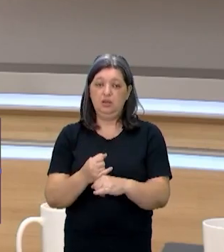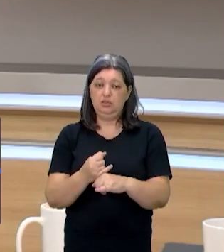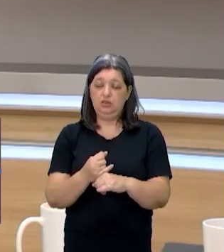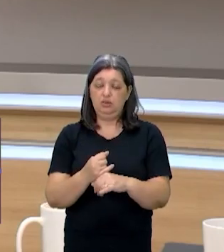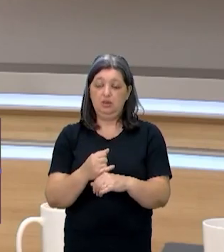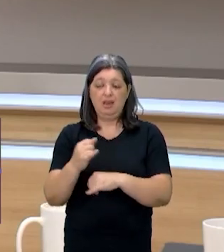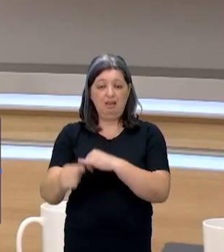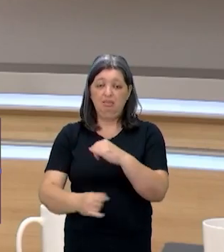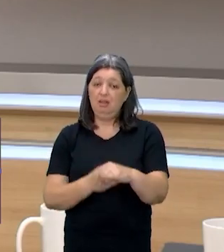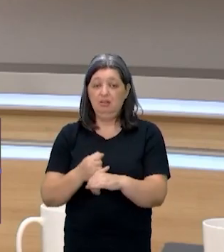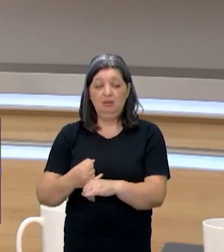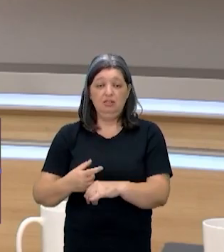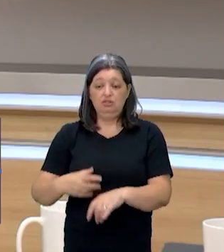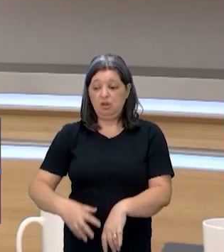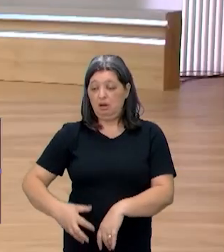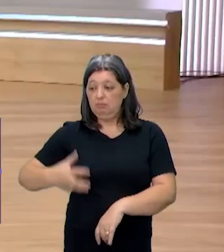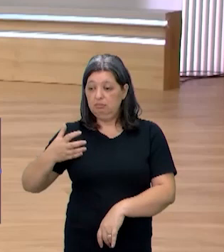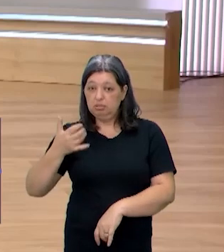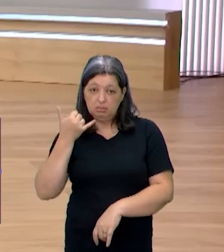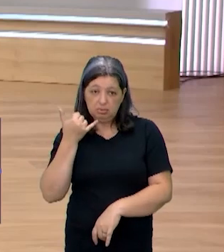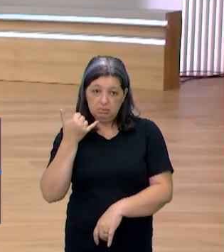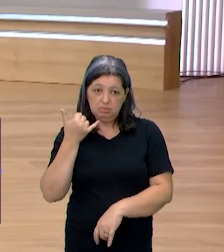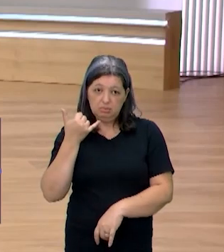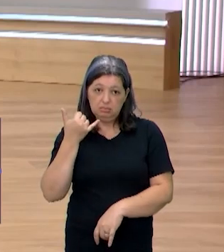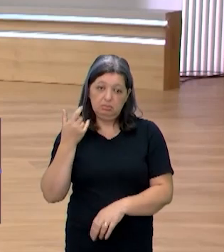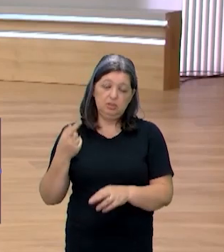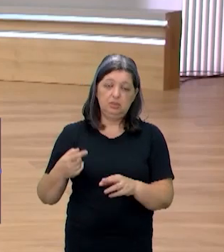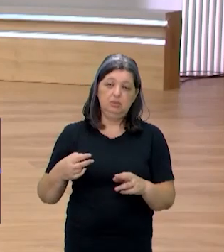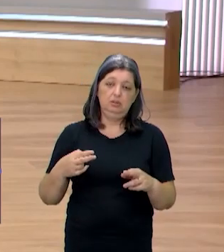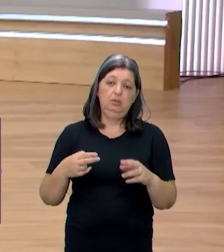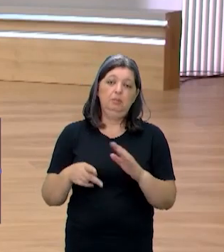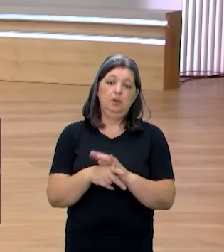internet está por aí. A gente se desconecta, a gente sai